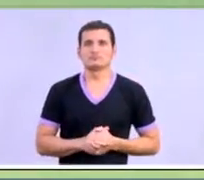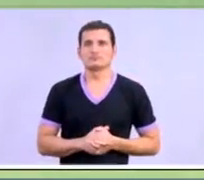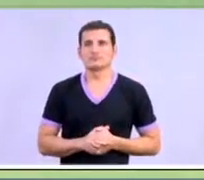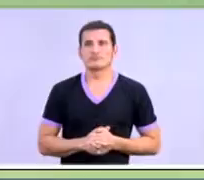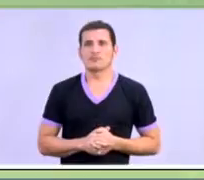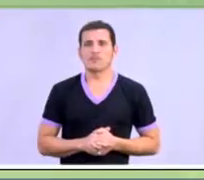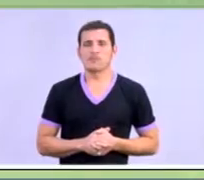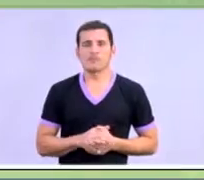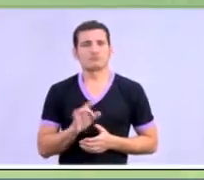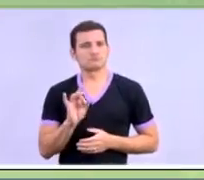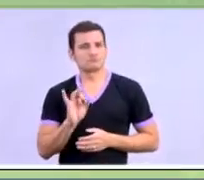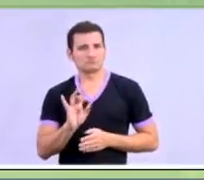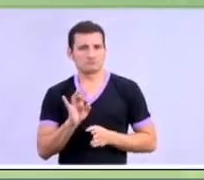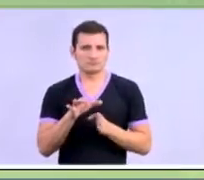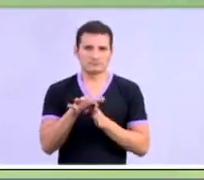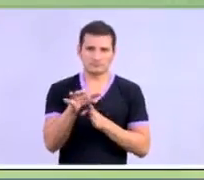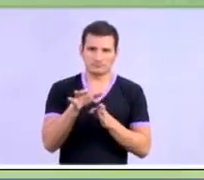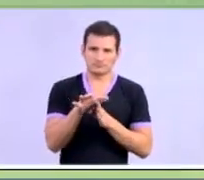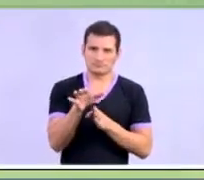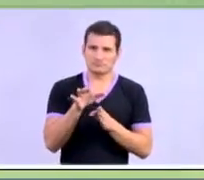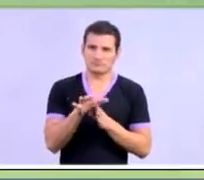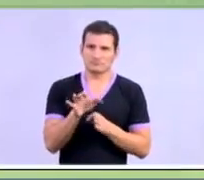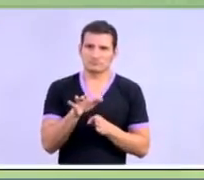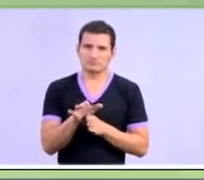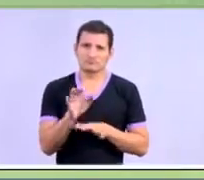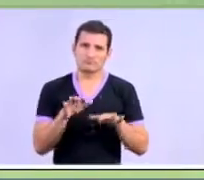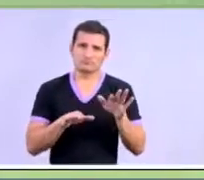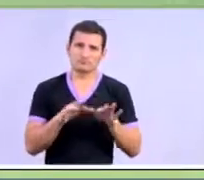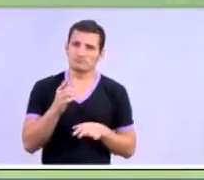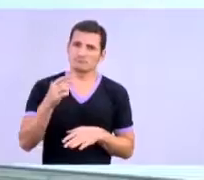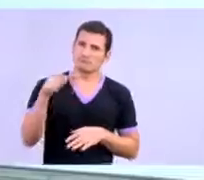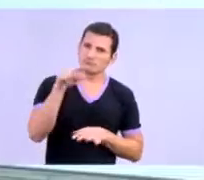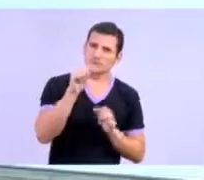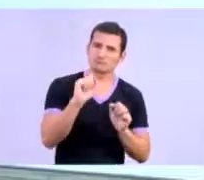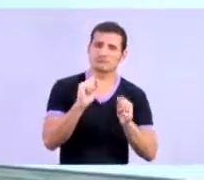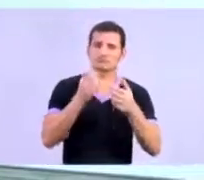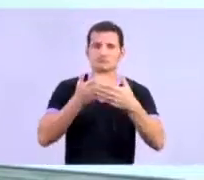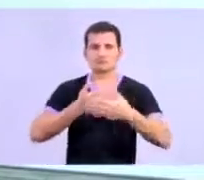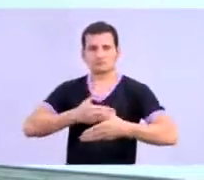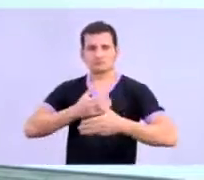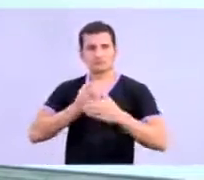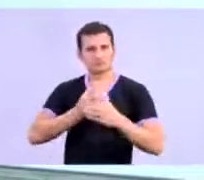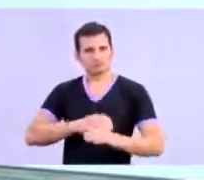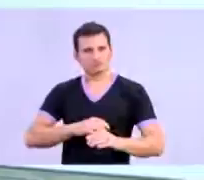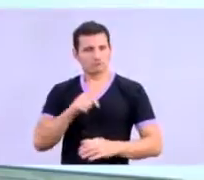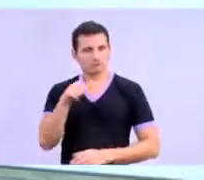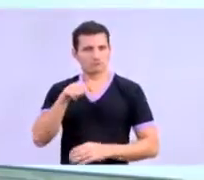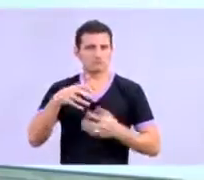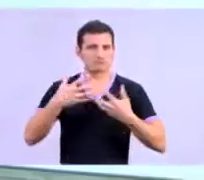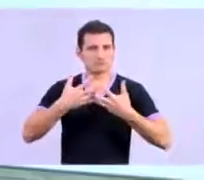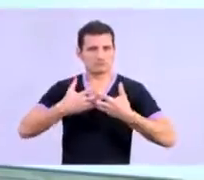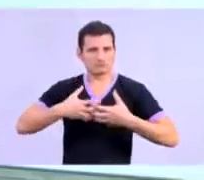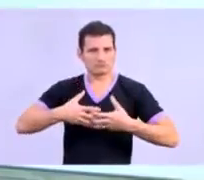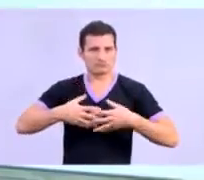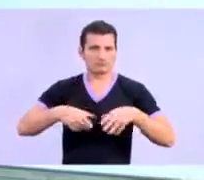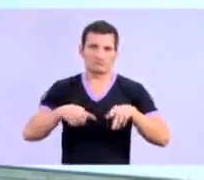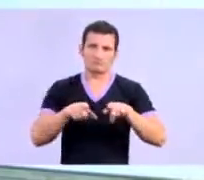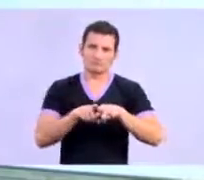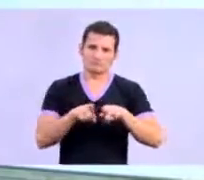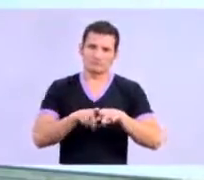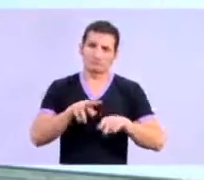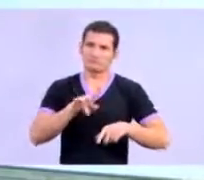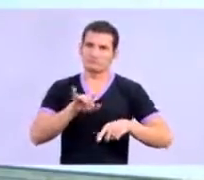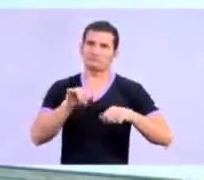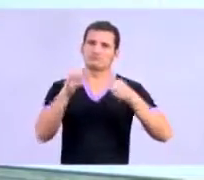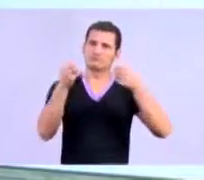uma dicasinha, às vezes vocês vão, às vezes caem numa prova de concurso, e aqui no IFRO também a gente vai estar falando